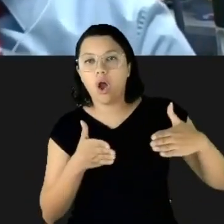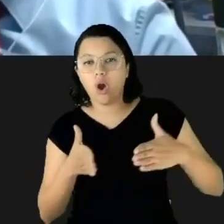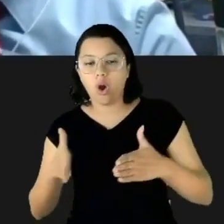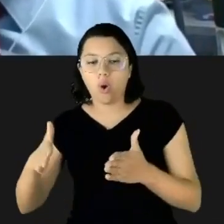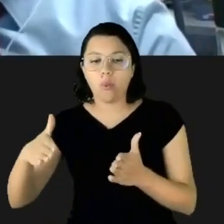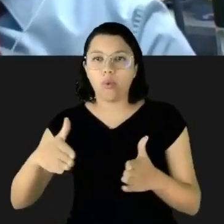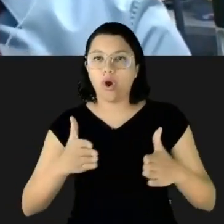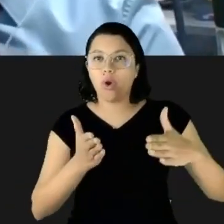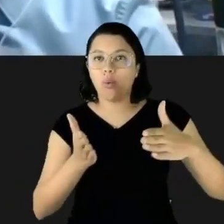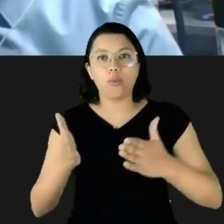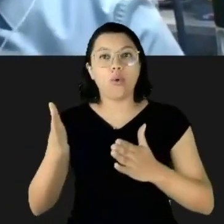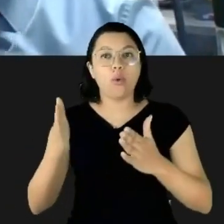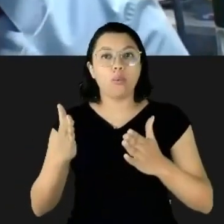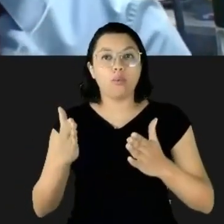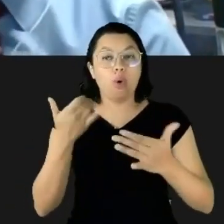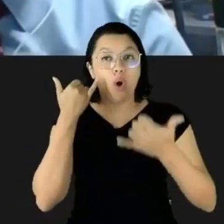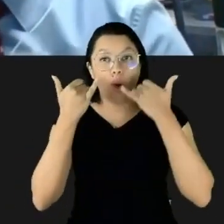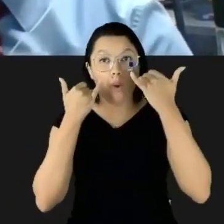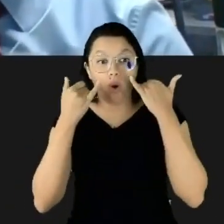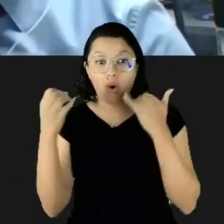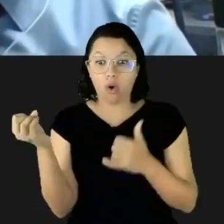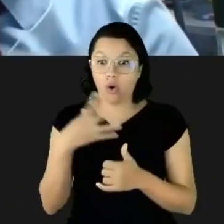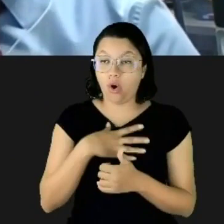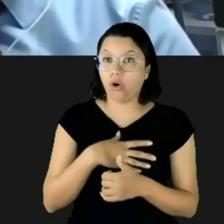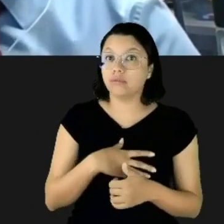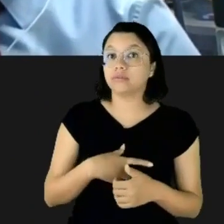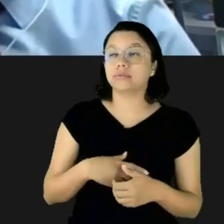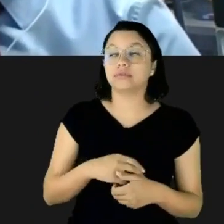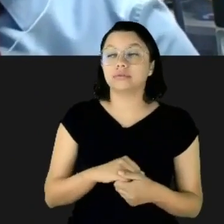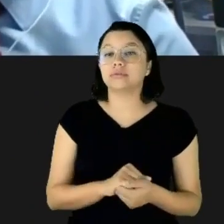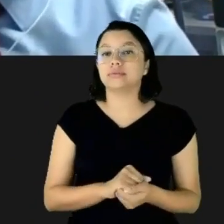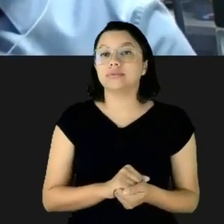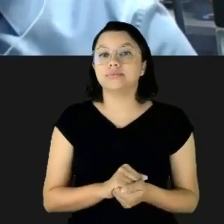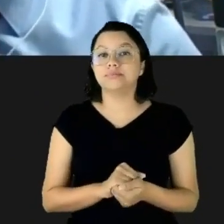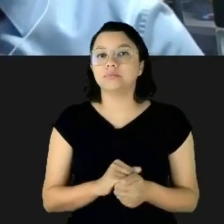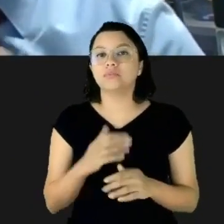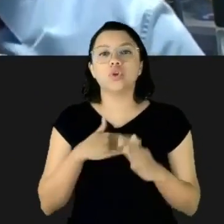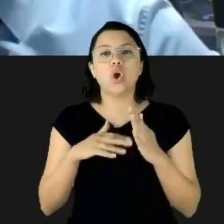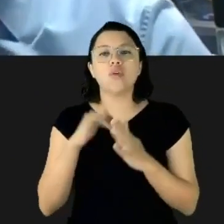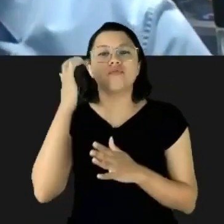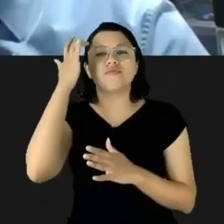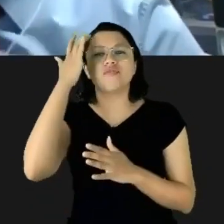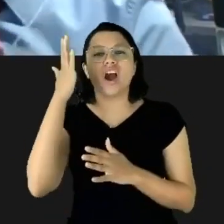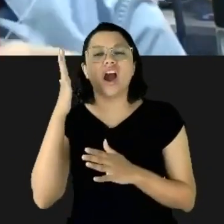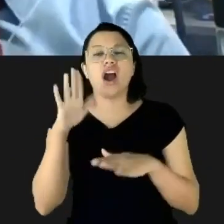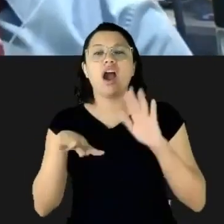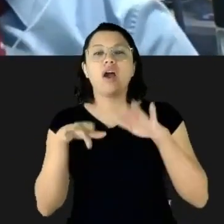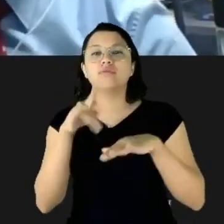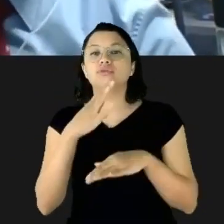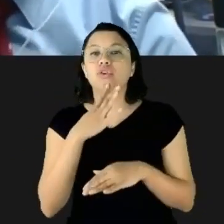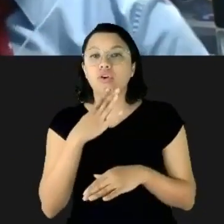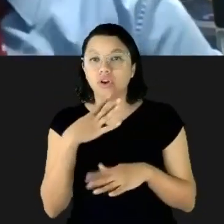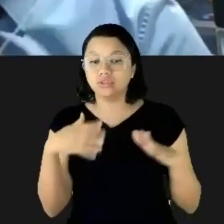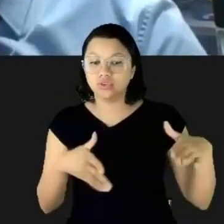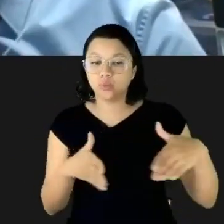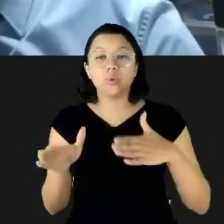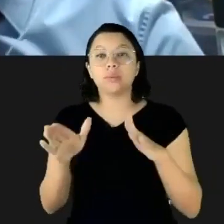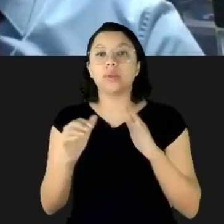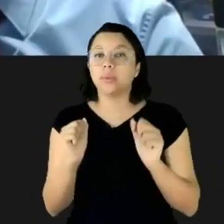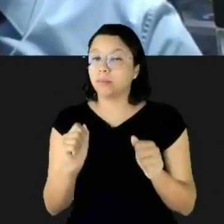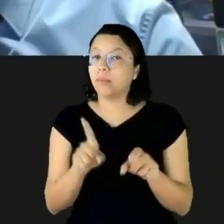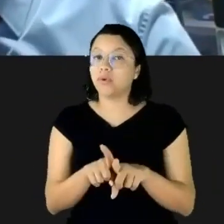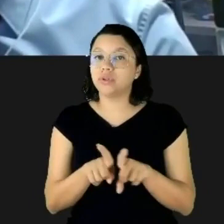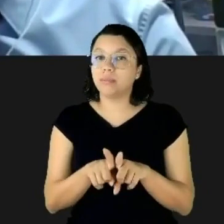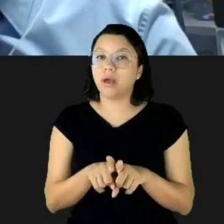tem as informações atualizadas, você tem tudo fácil ali, apesar de você conhecer o caminho. Você pode